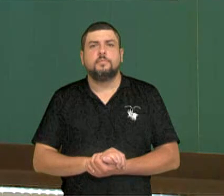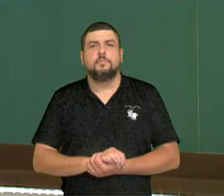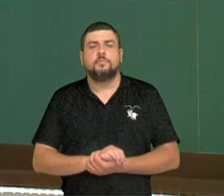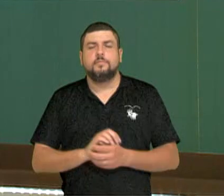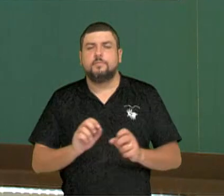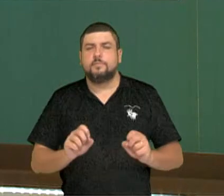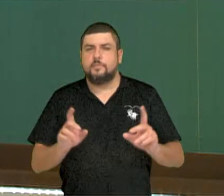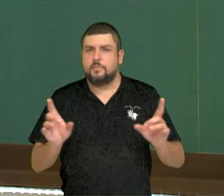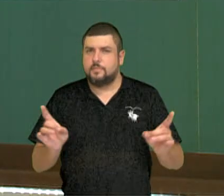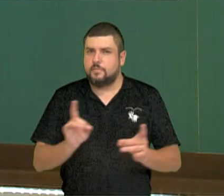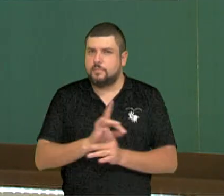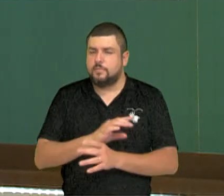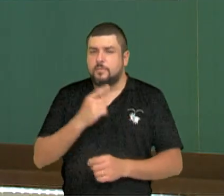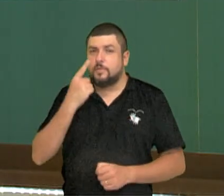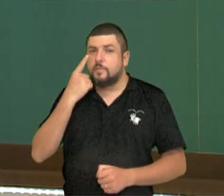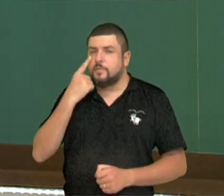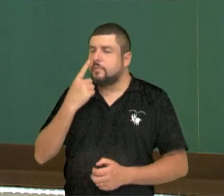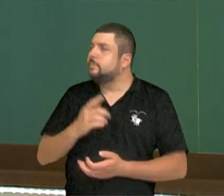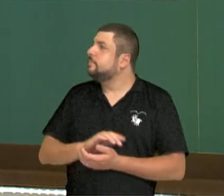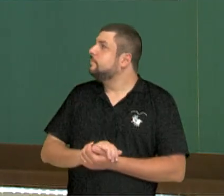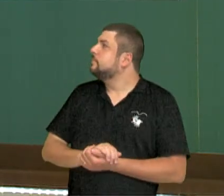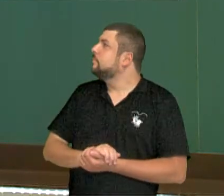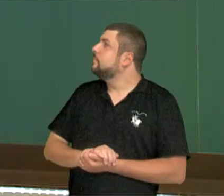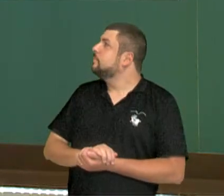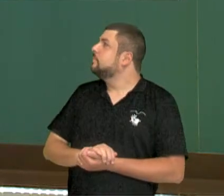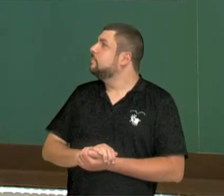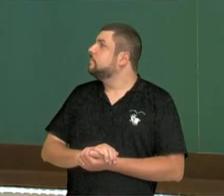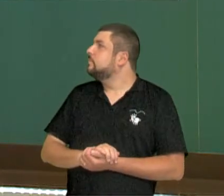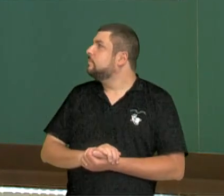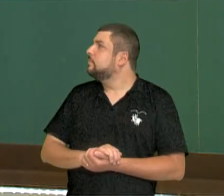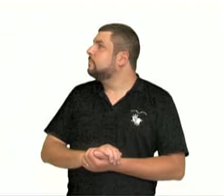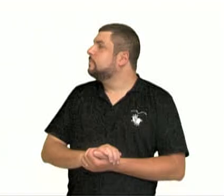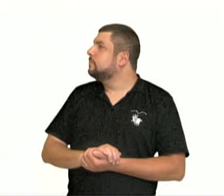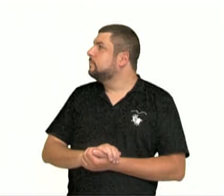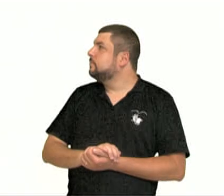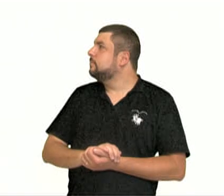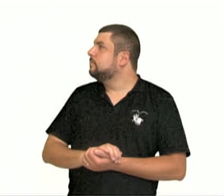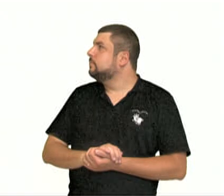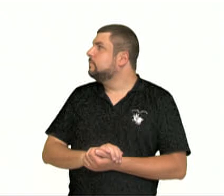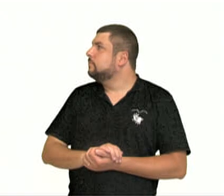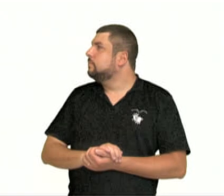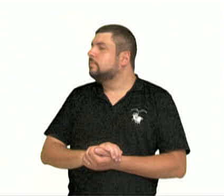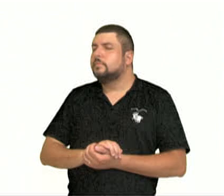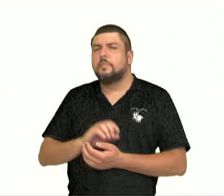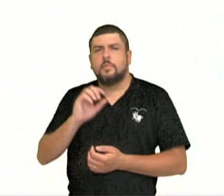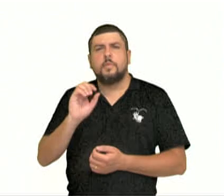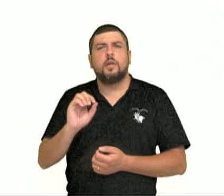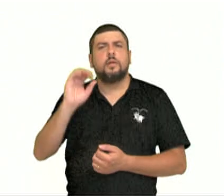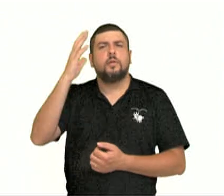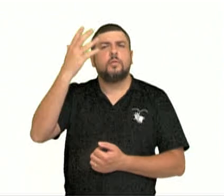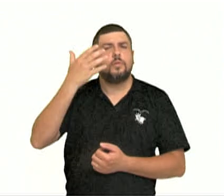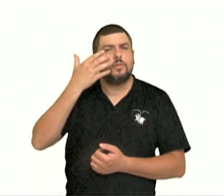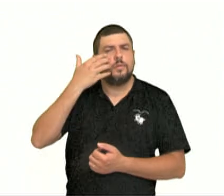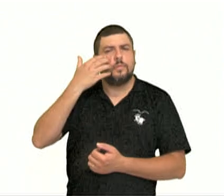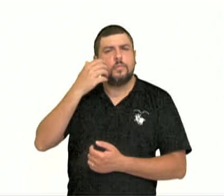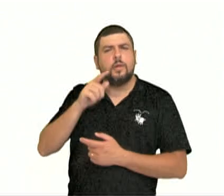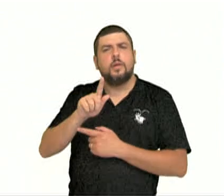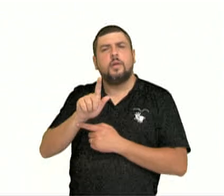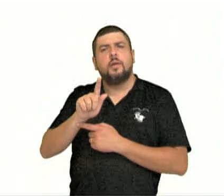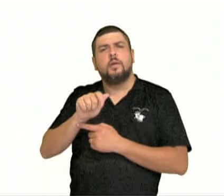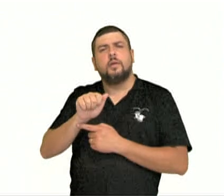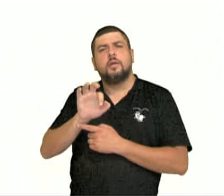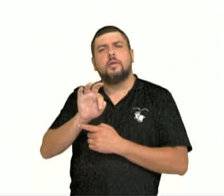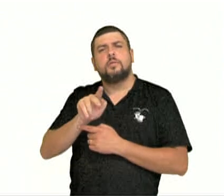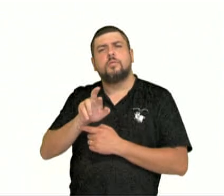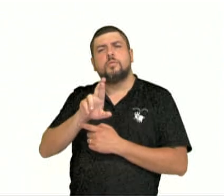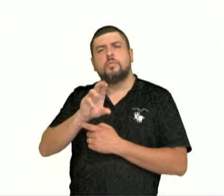Listo, muito bem. Vamos ver aqui então a resposta para a atividade 2. Que se passa com o gaturro? Não quer